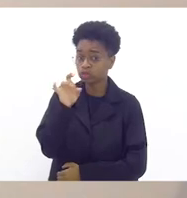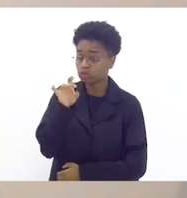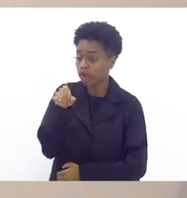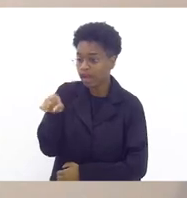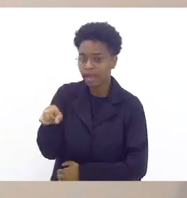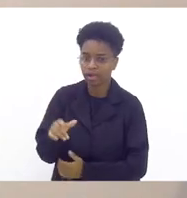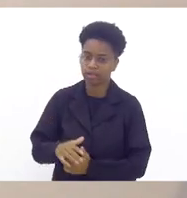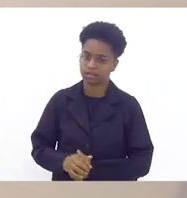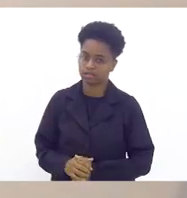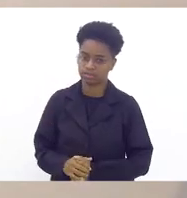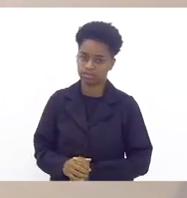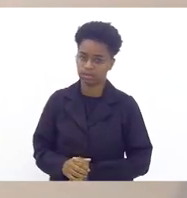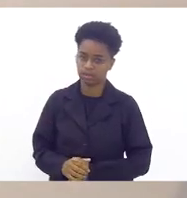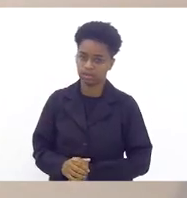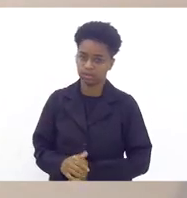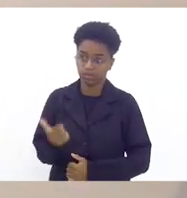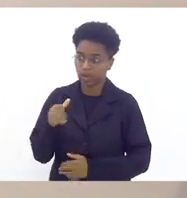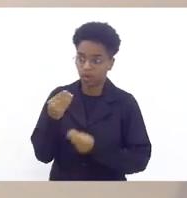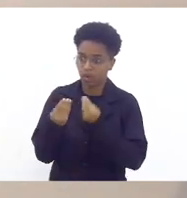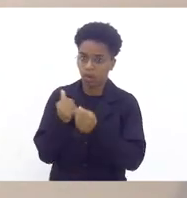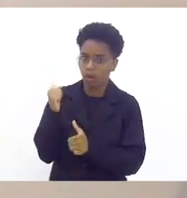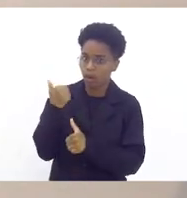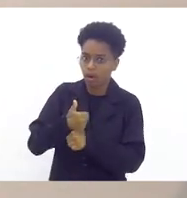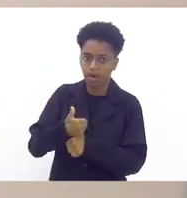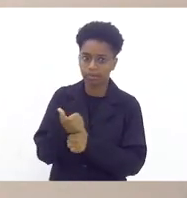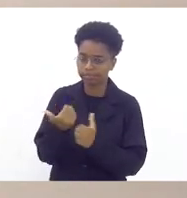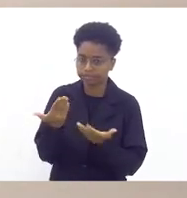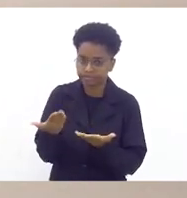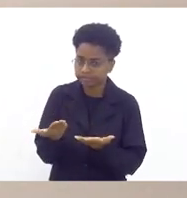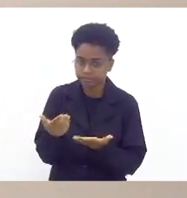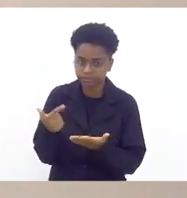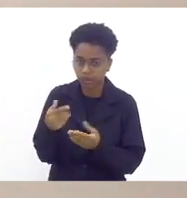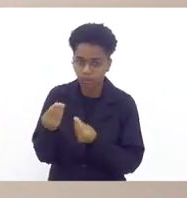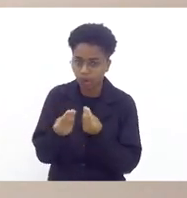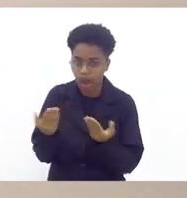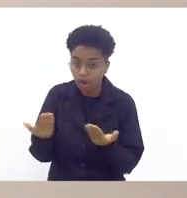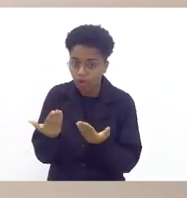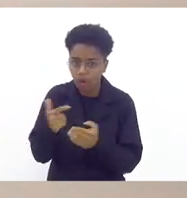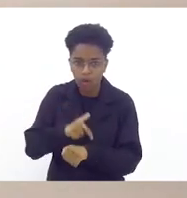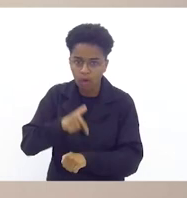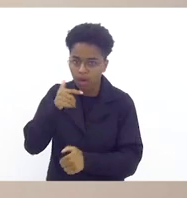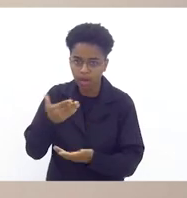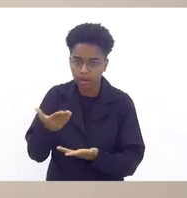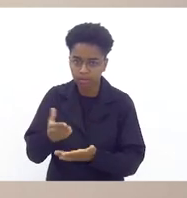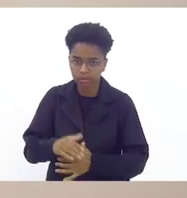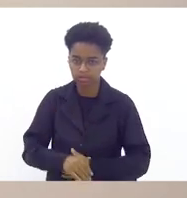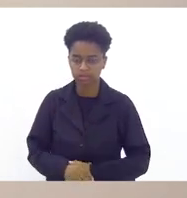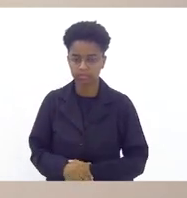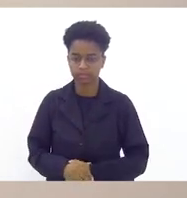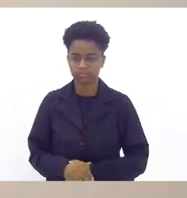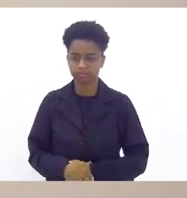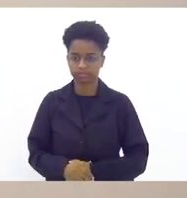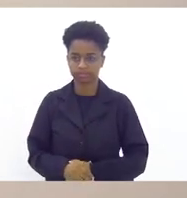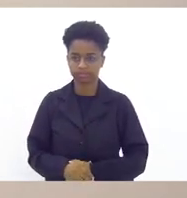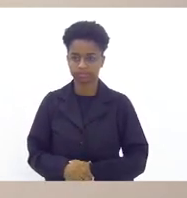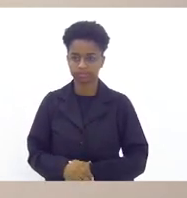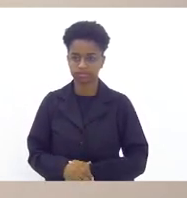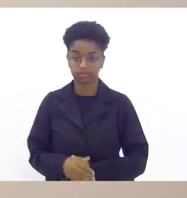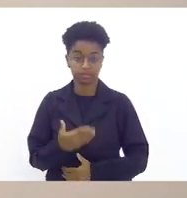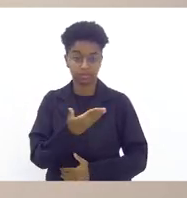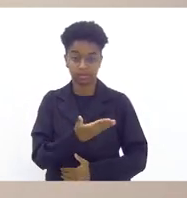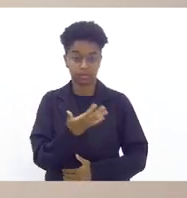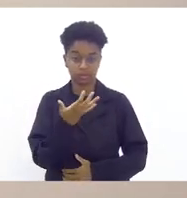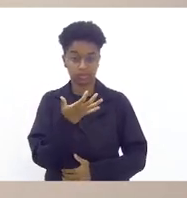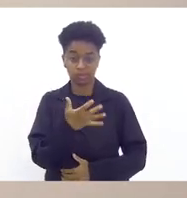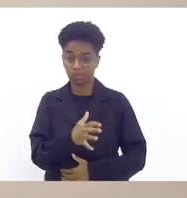ela. Não tem como colocar outra criança no lugar dela agora, em cima da hora. E Ana Beatriz não